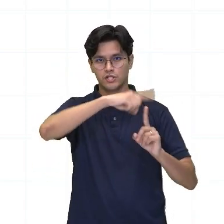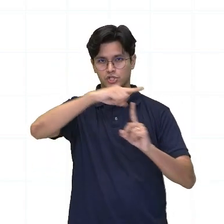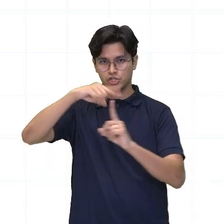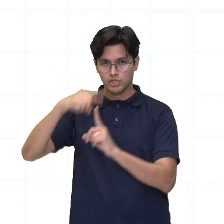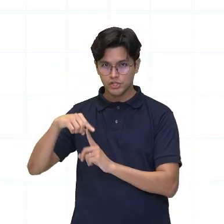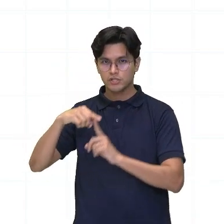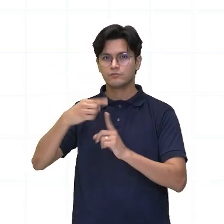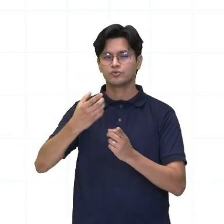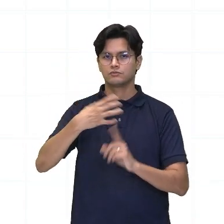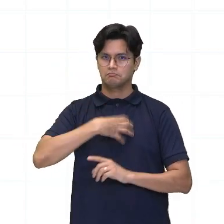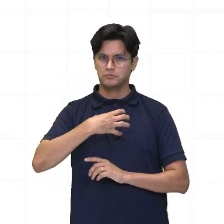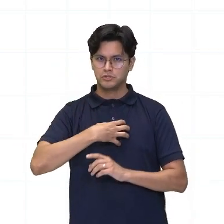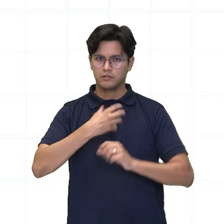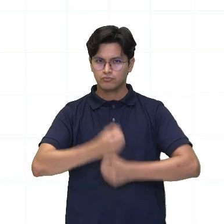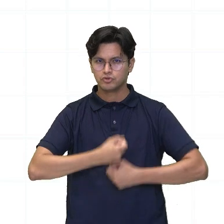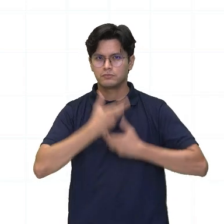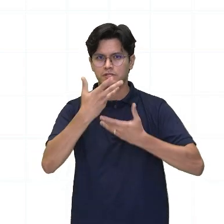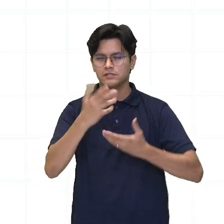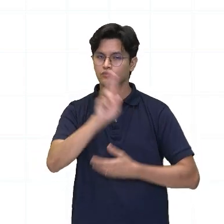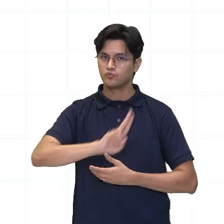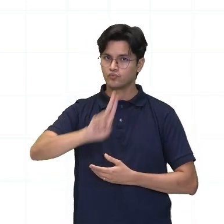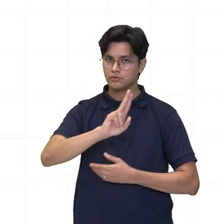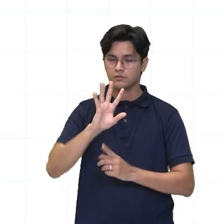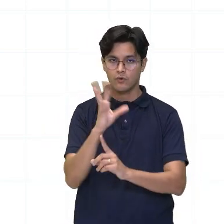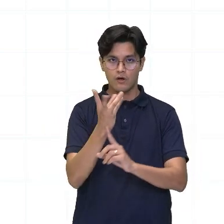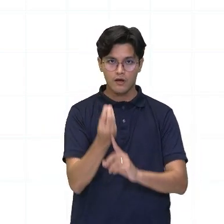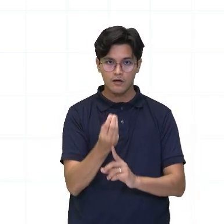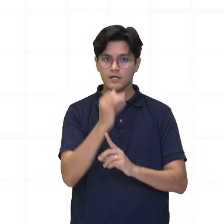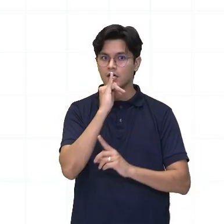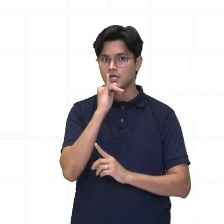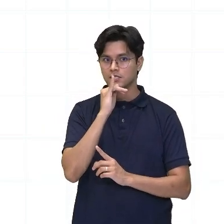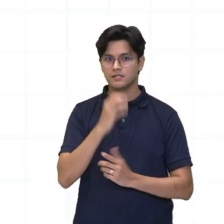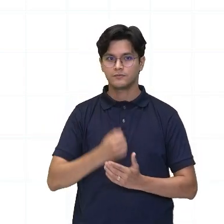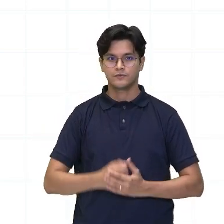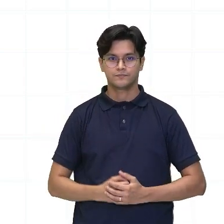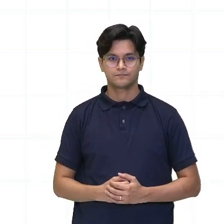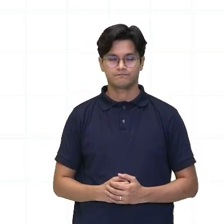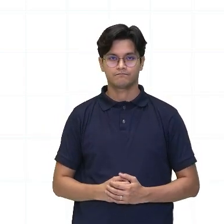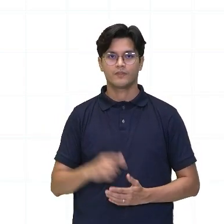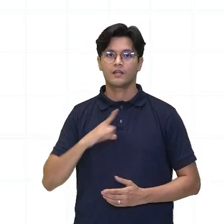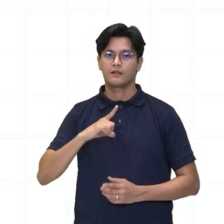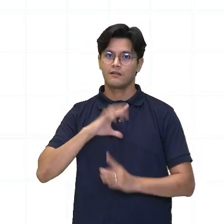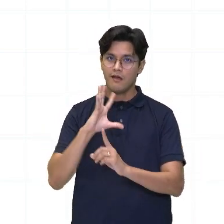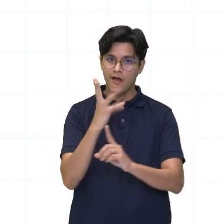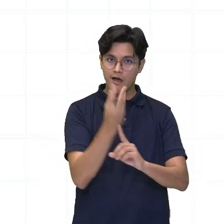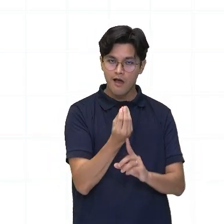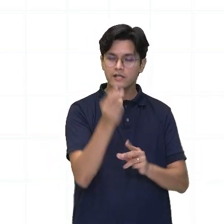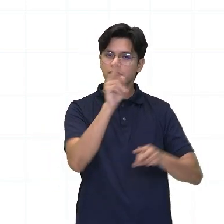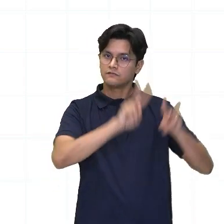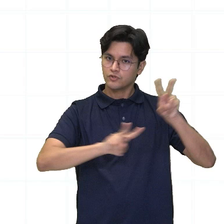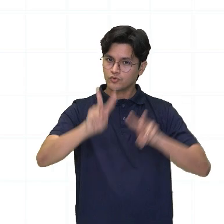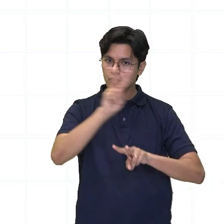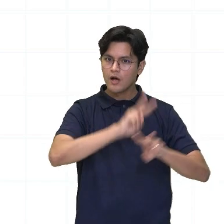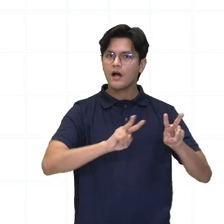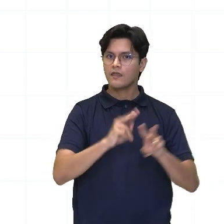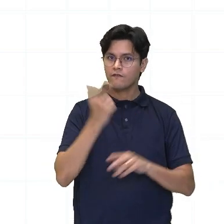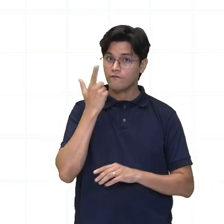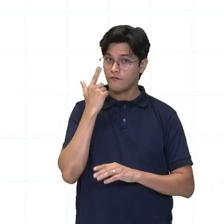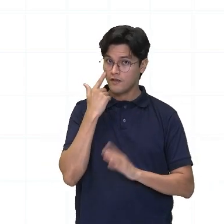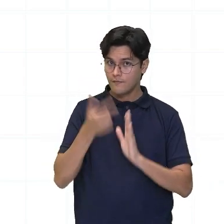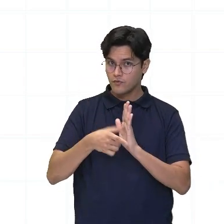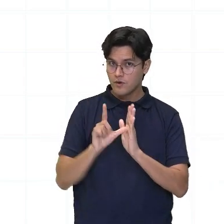das artes. Podemos considerar como linguagens artísticas as artes visuais, que nós vimos agora, que trata-se